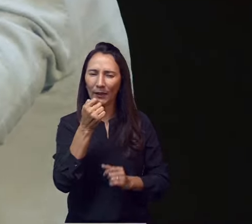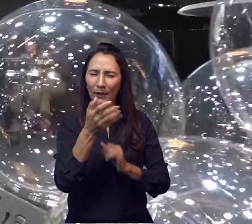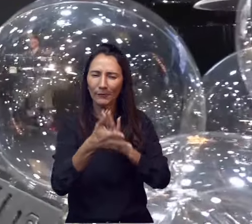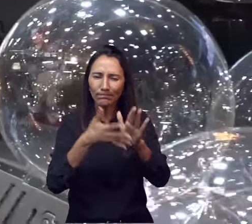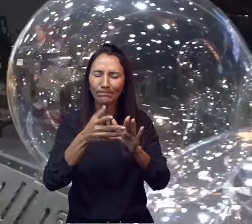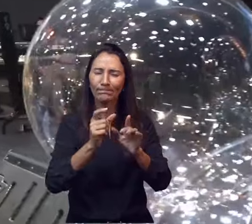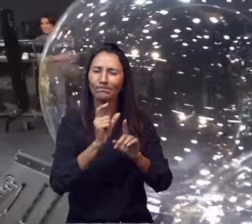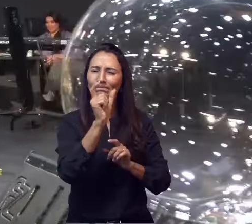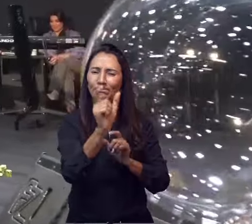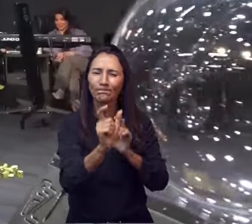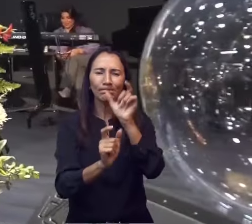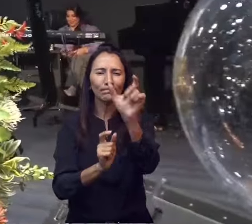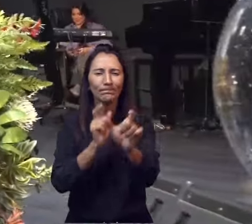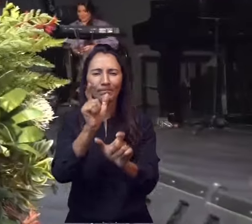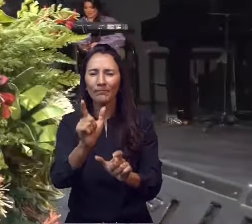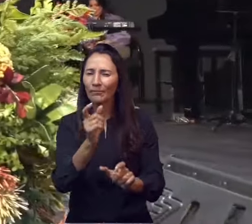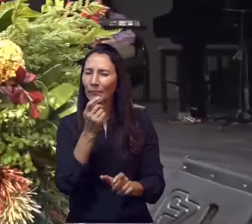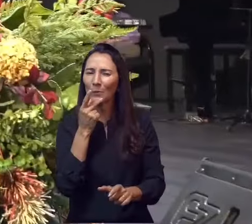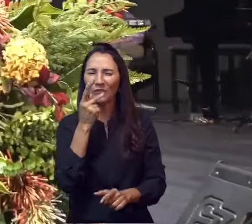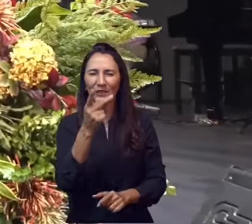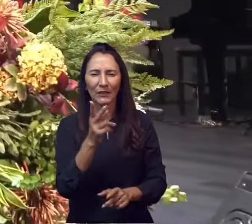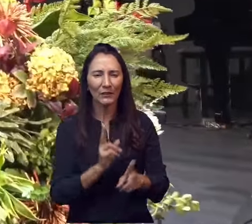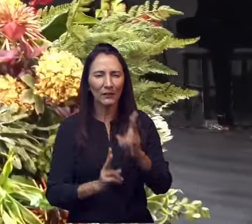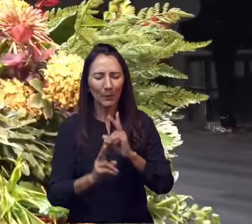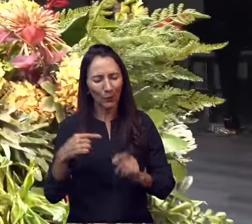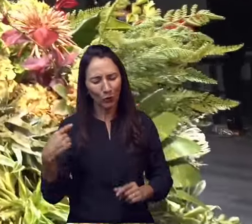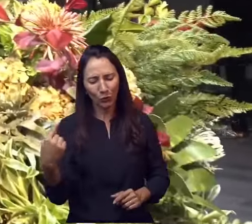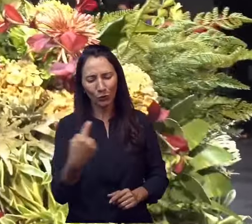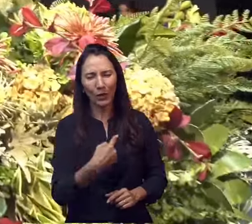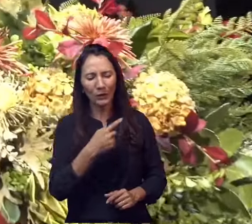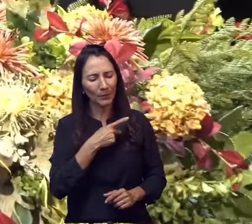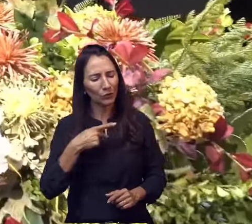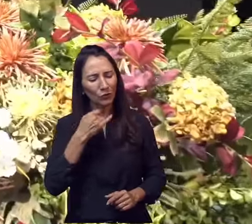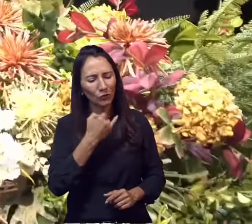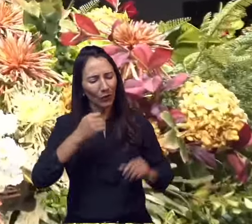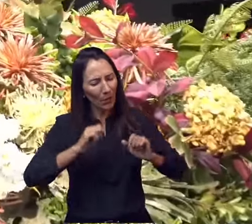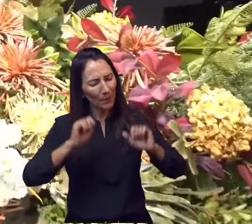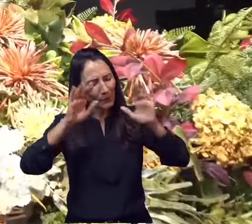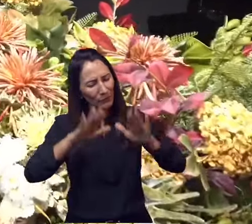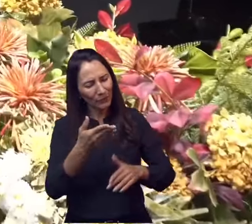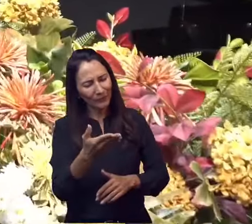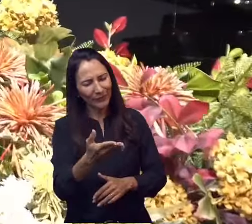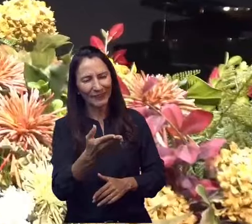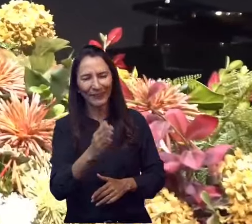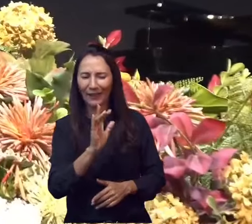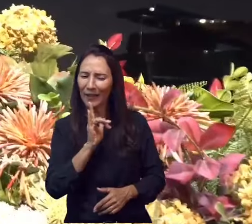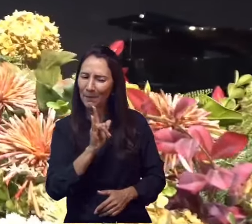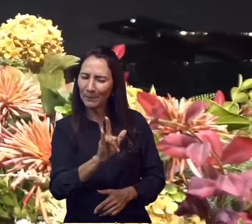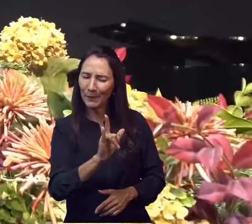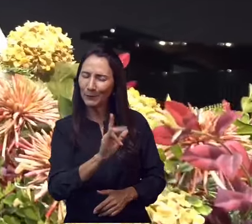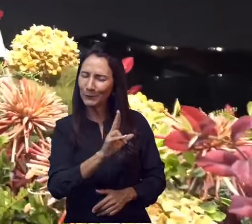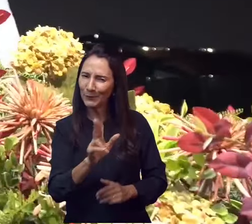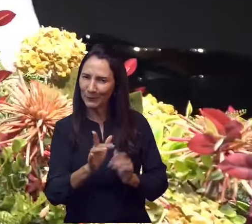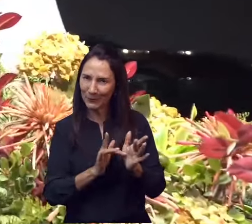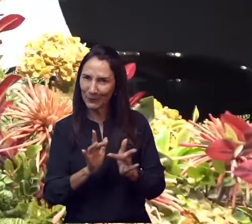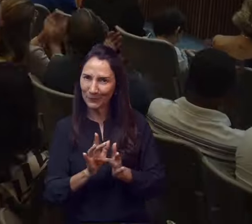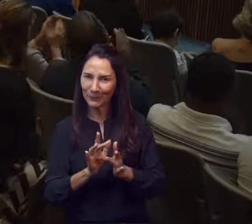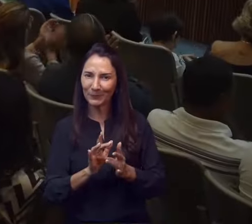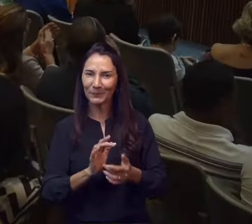noite com toda sorte de benção dos Altos céus nós chamamos em o nome de Jesus